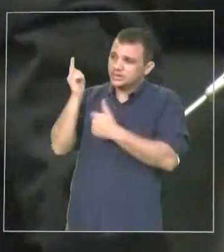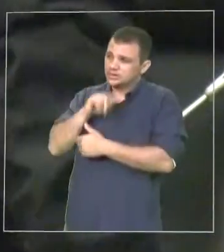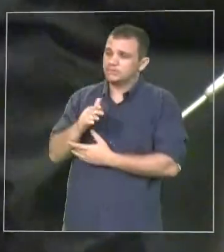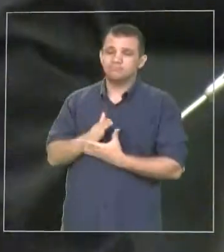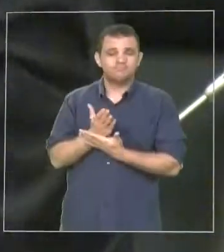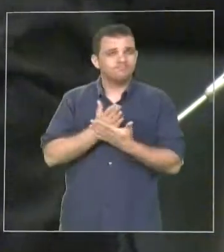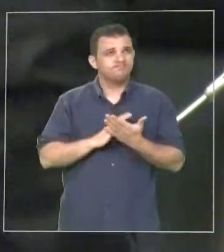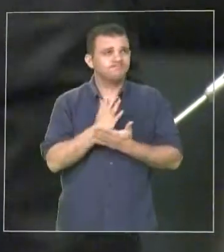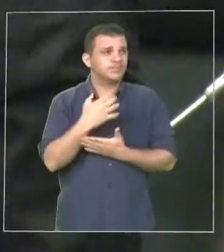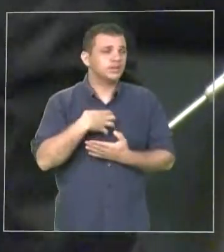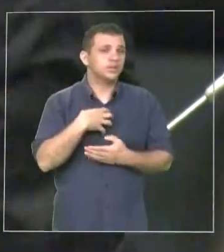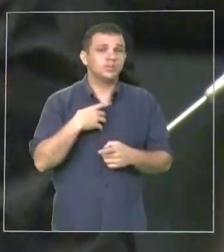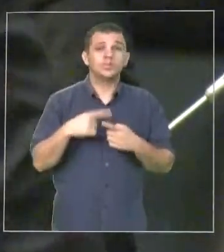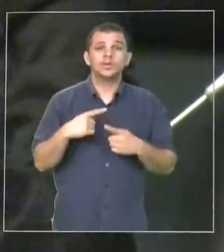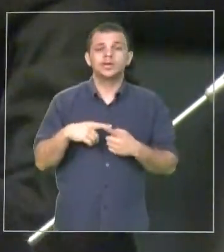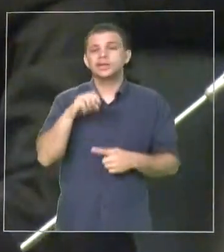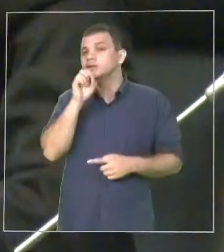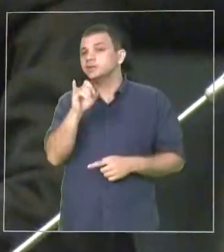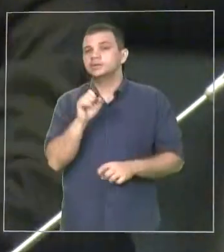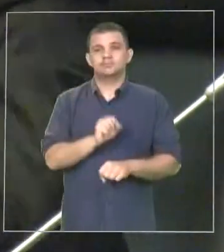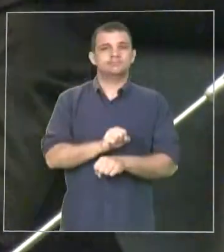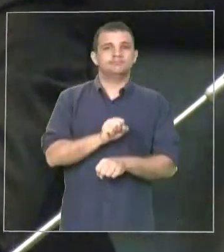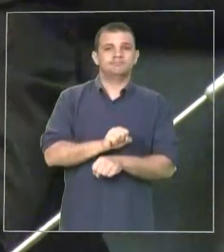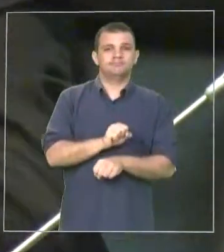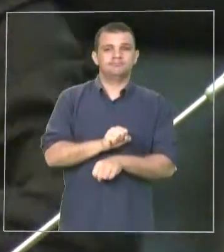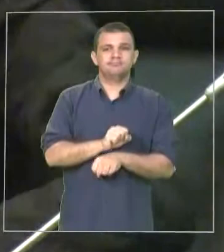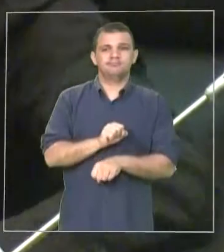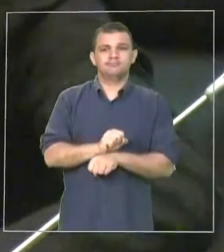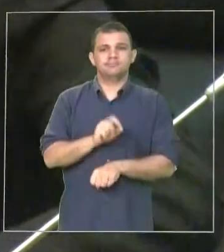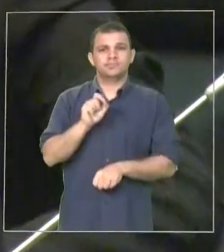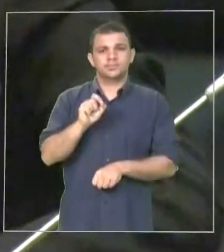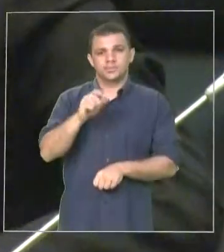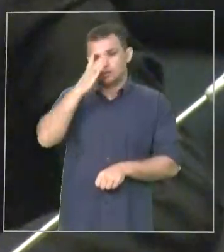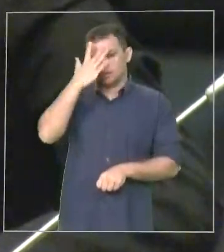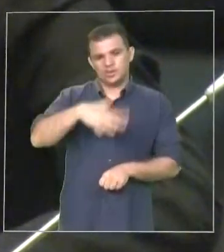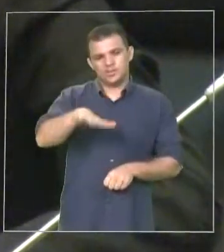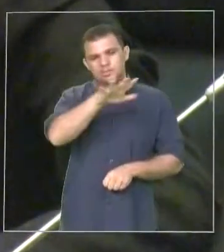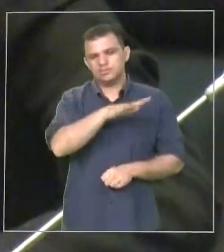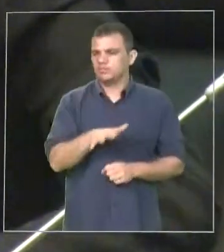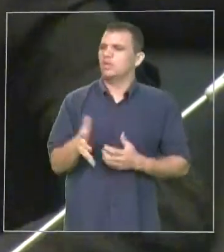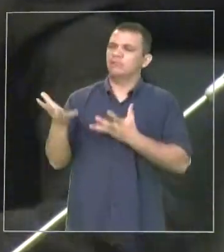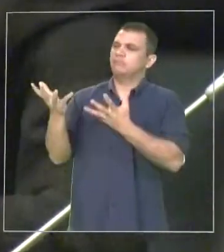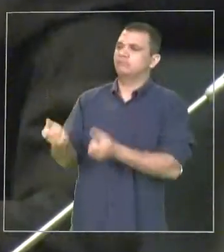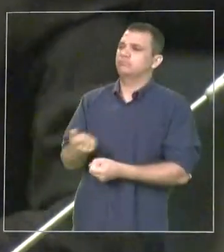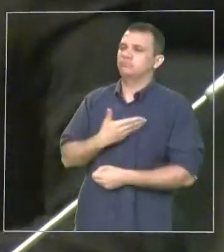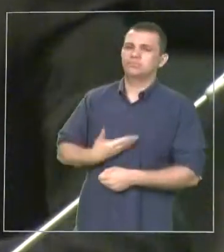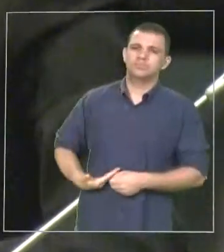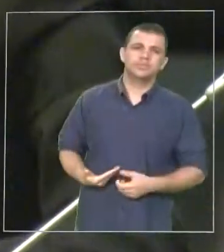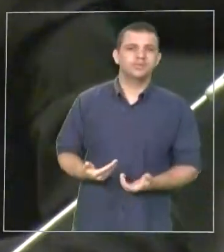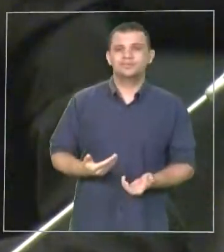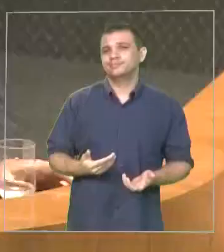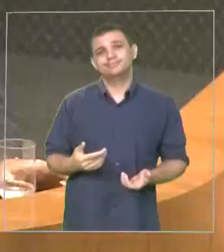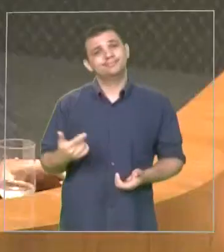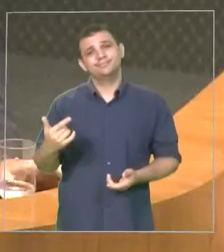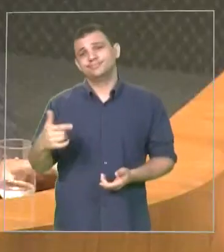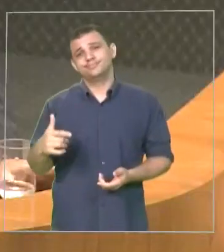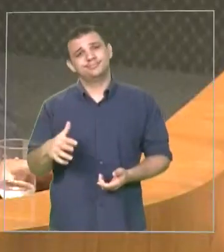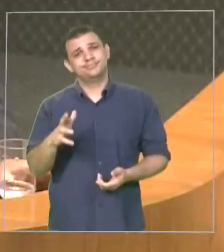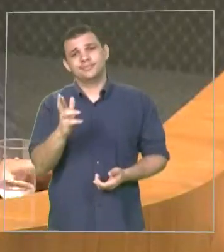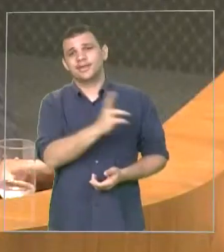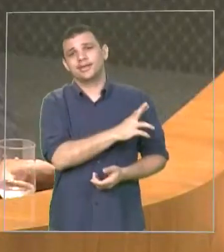apenas por uma questão das pessoas não reconhecerem o governo Flávio Dino, não vão ter essa resposta que